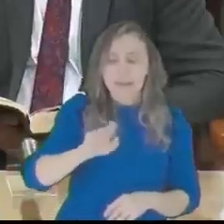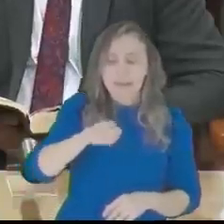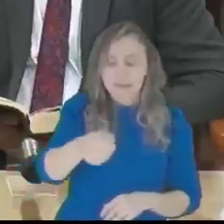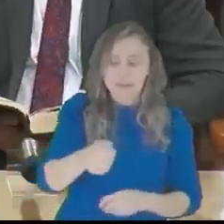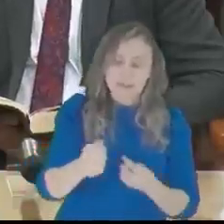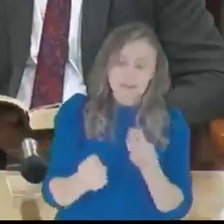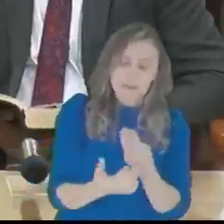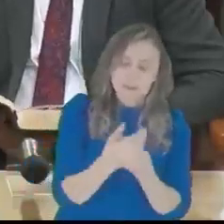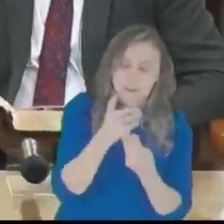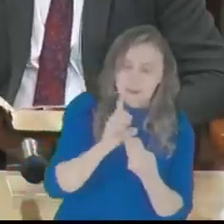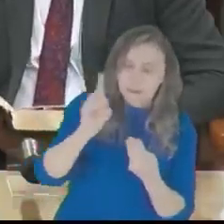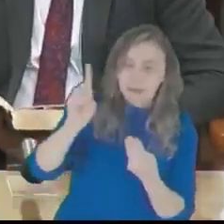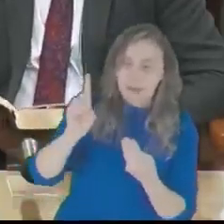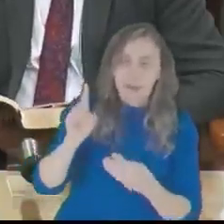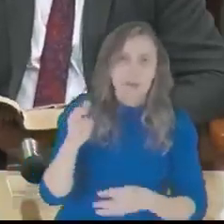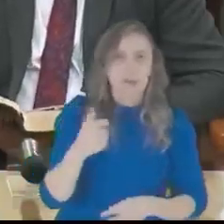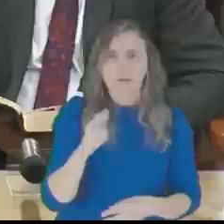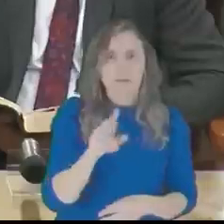Quem diz amém?